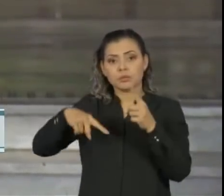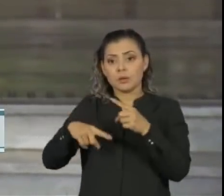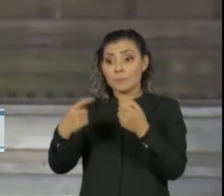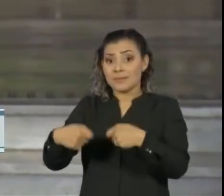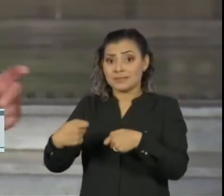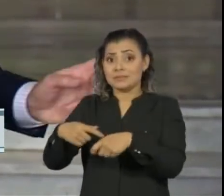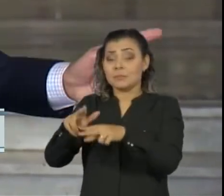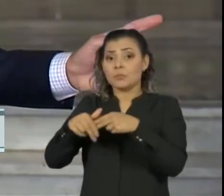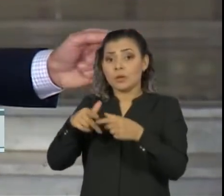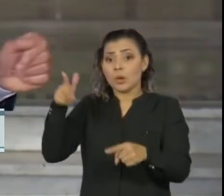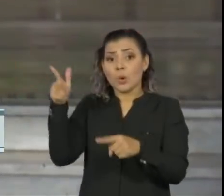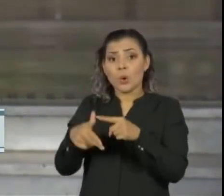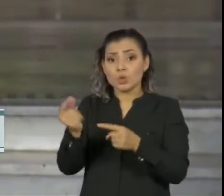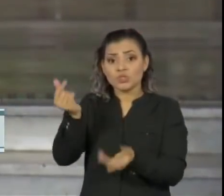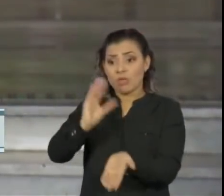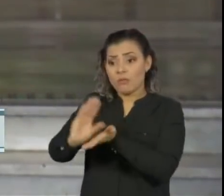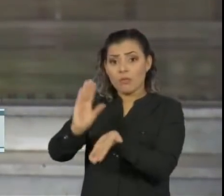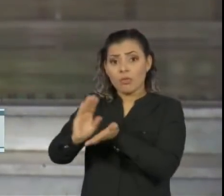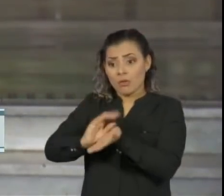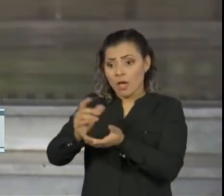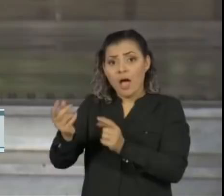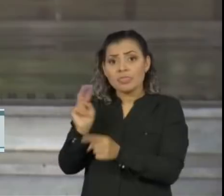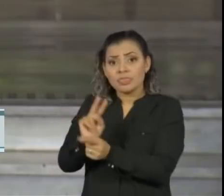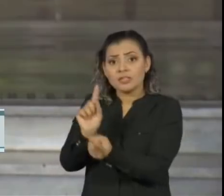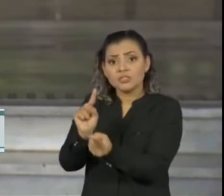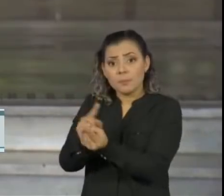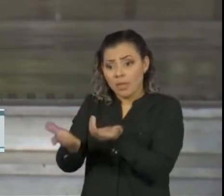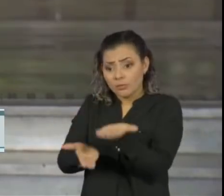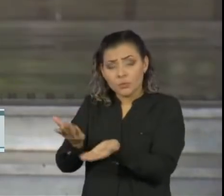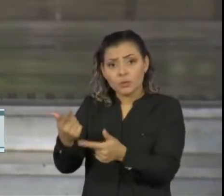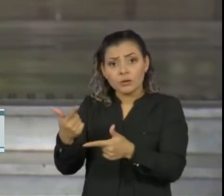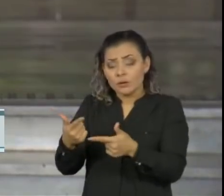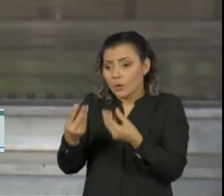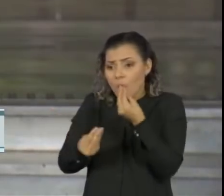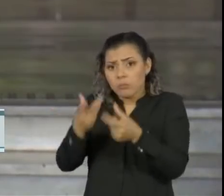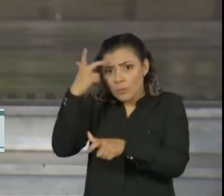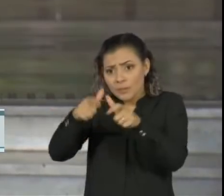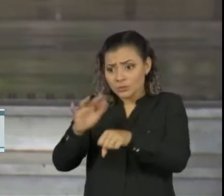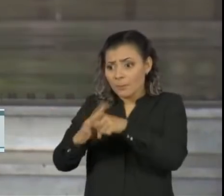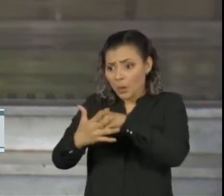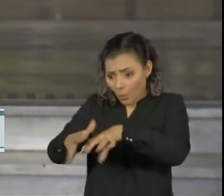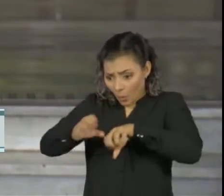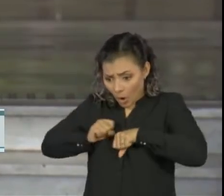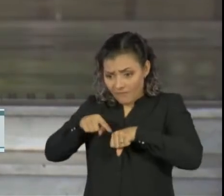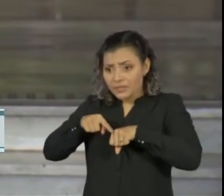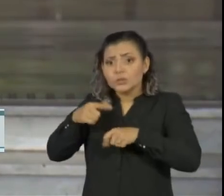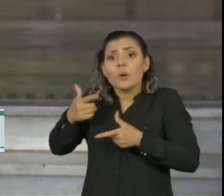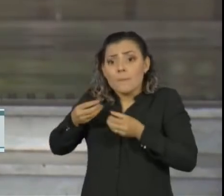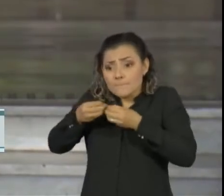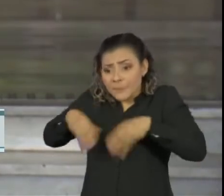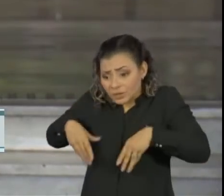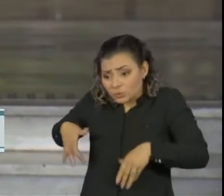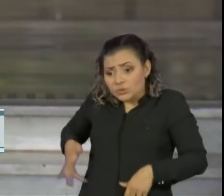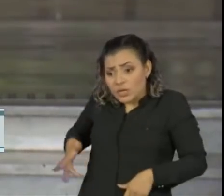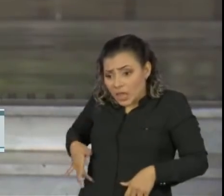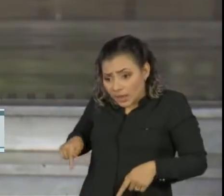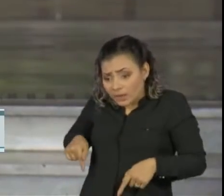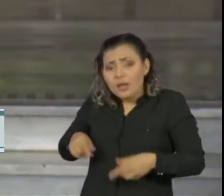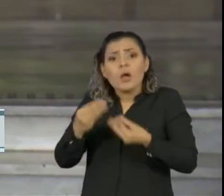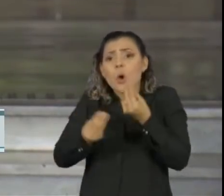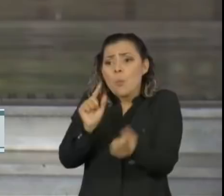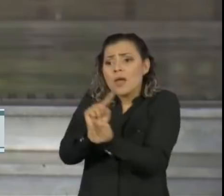recursos para diálise. Eu gostaria de saber como é que está a situação desses pacientes e se isso, de alguma forma, afeta os hospitais